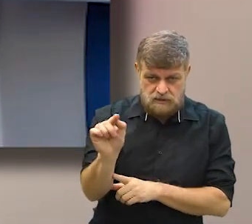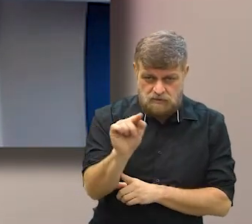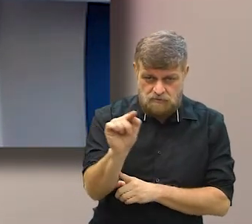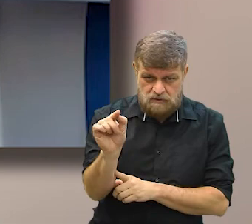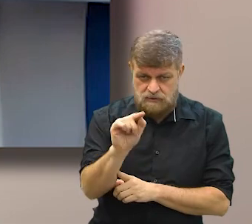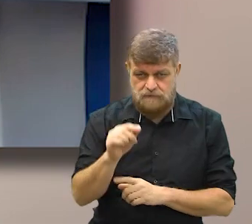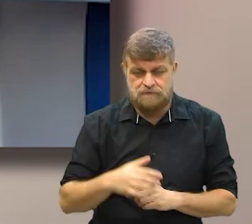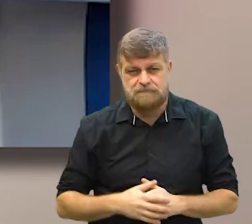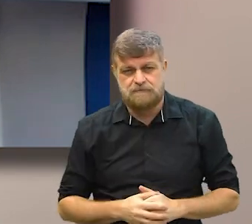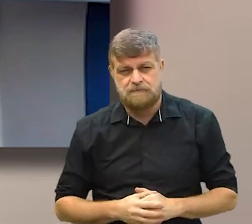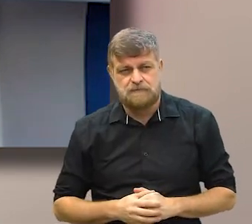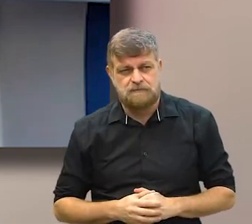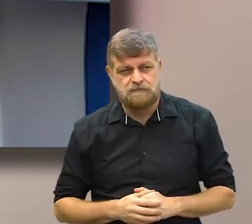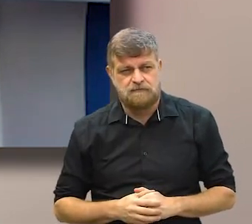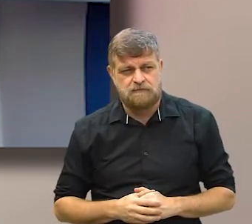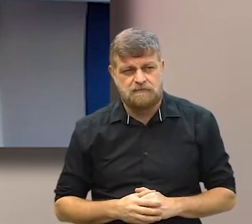certeza,